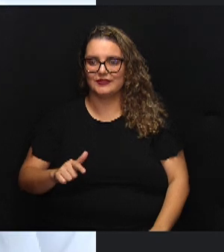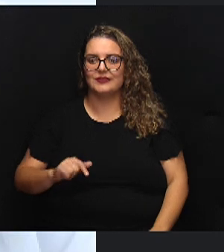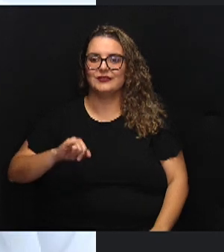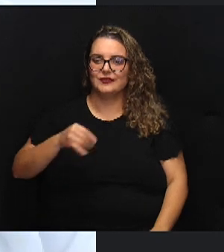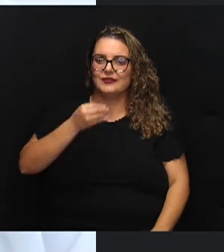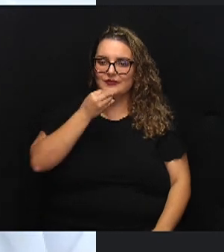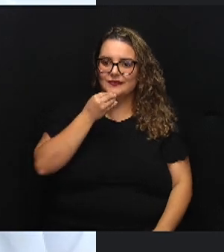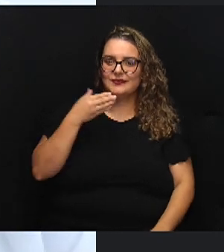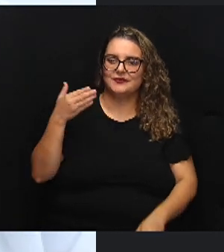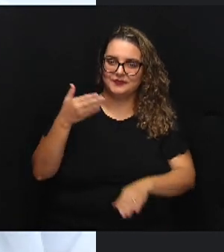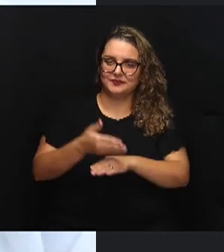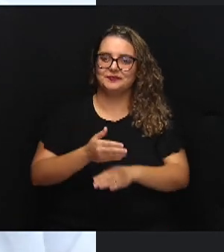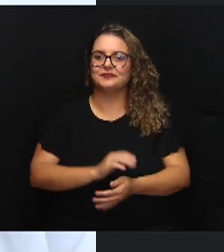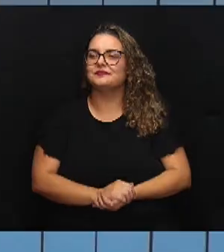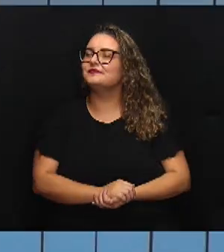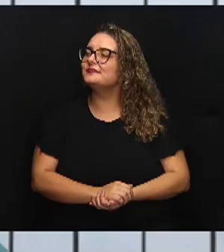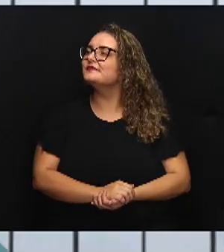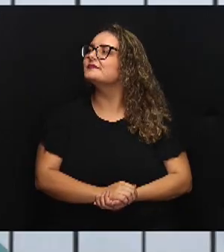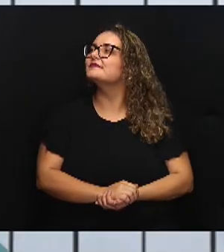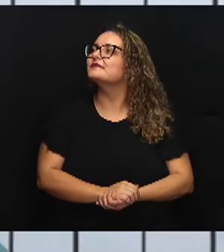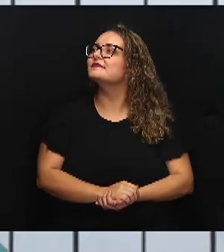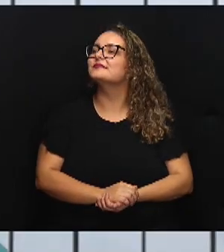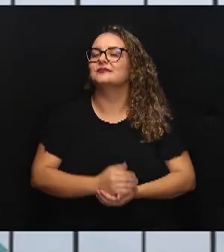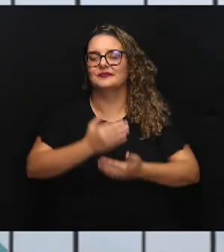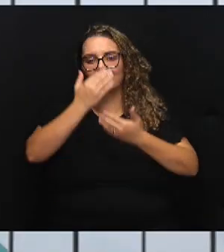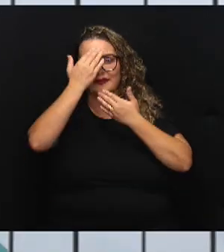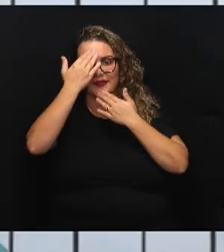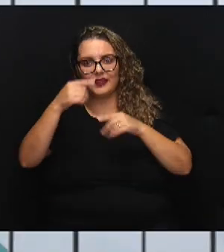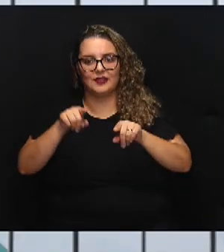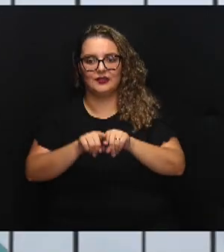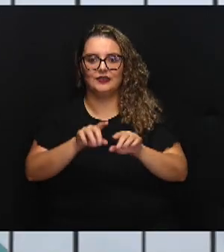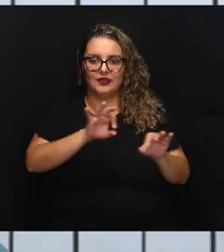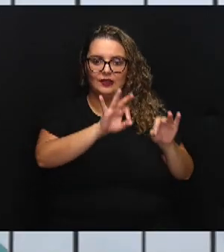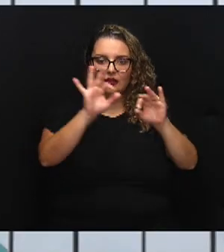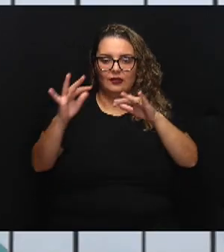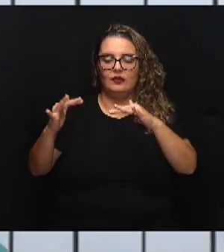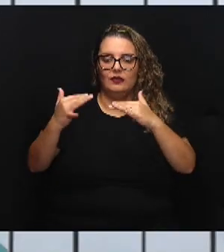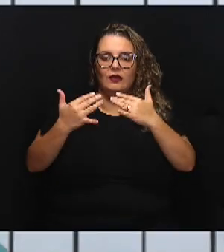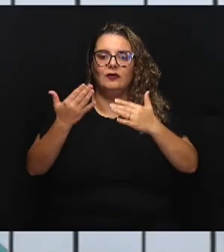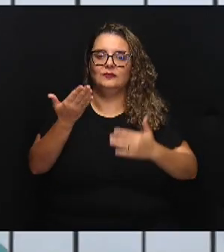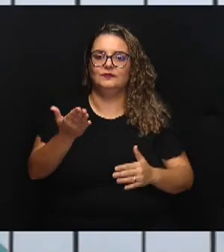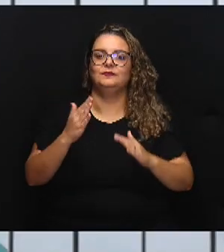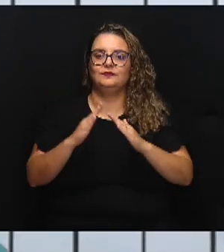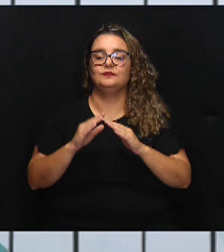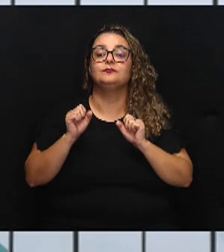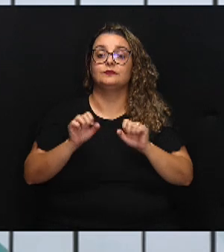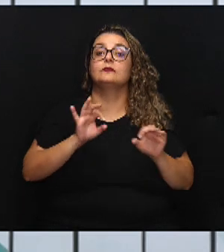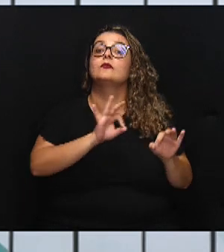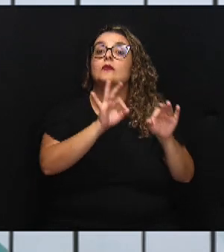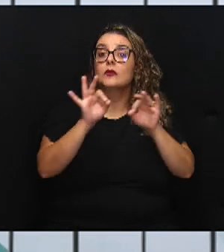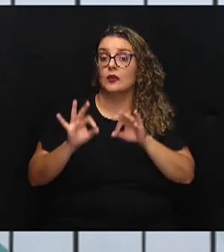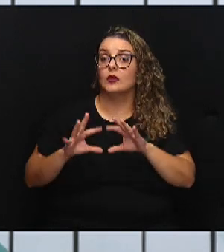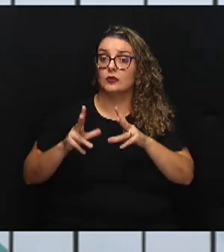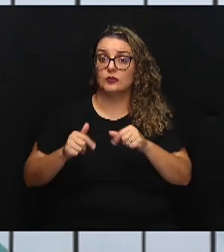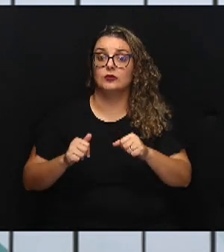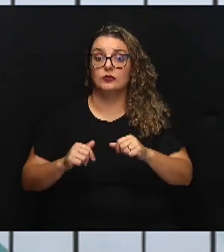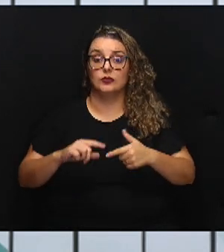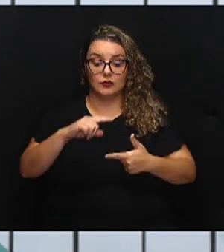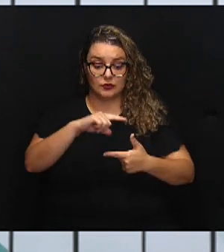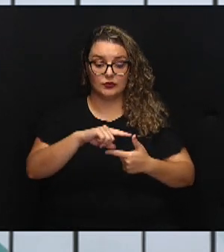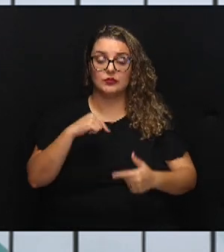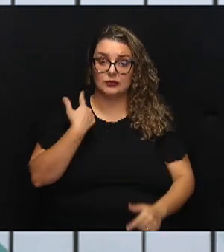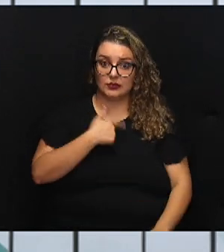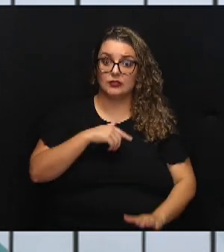oportunidade da participação. Obrigada também pela sua companhia aí de casa. Você pode conferir todos os quadros da